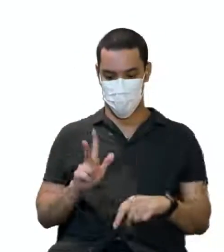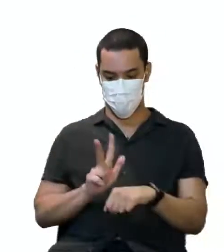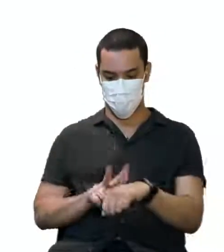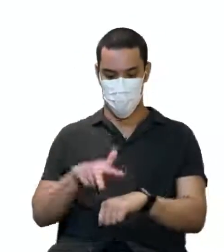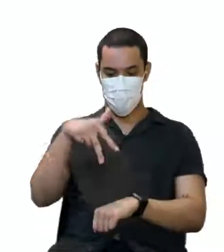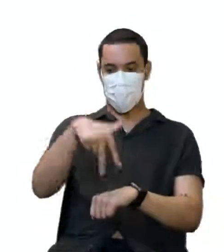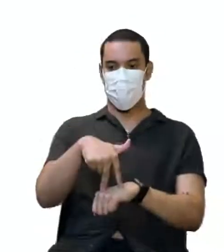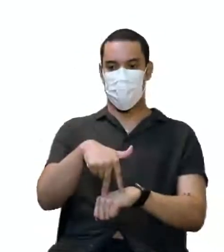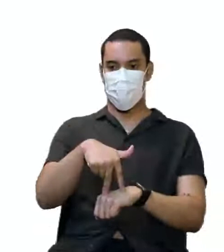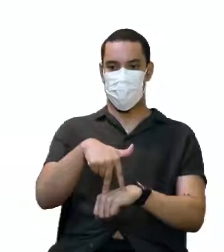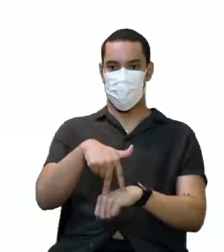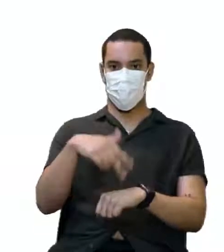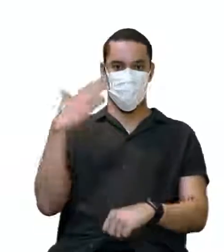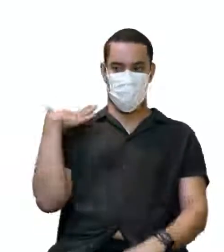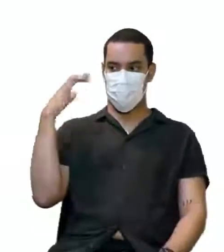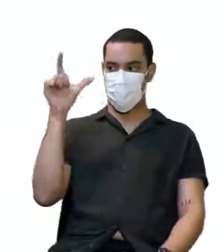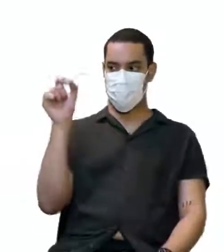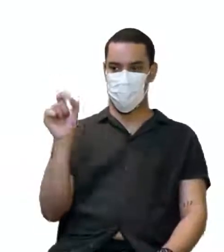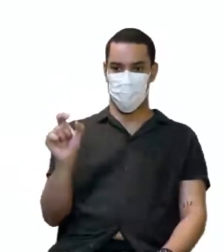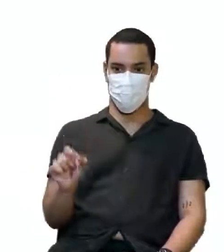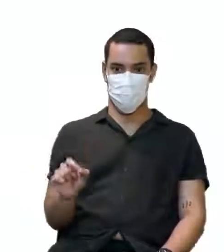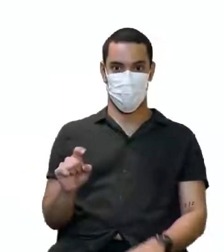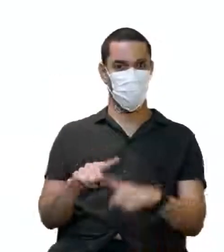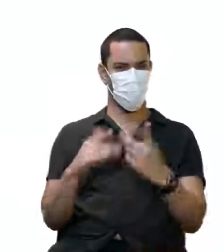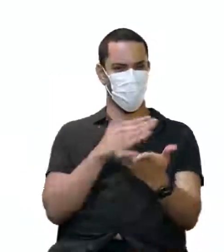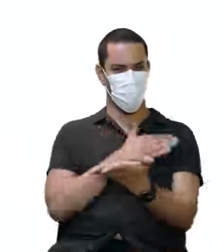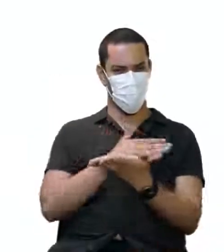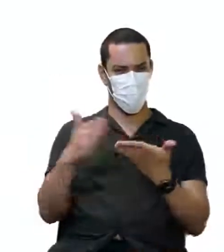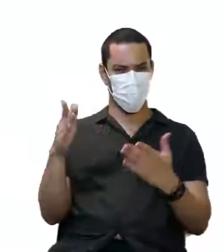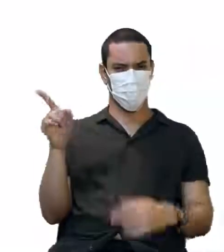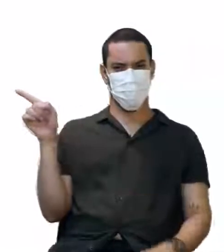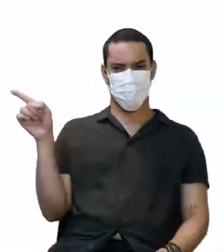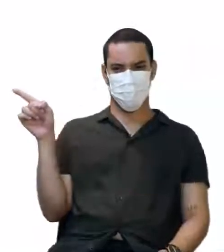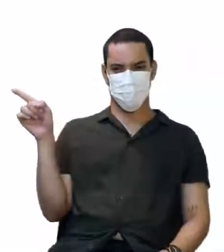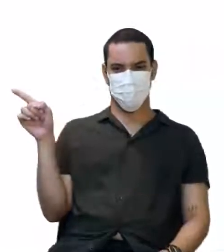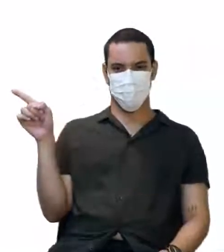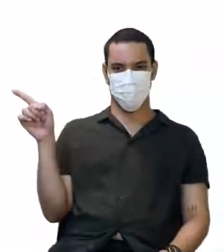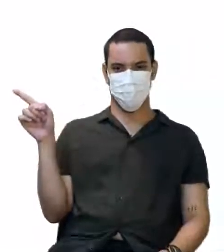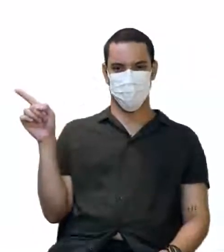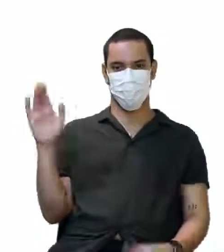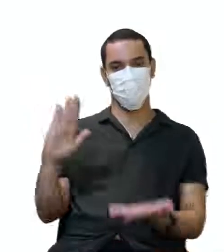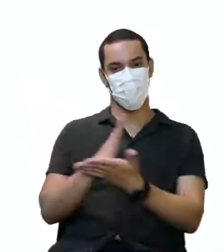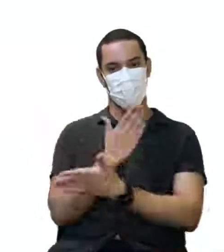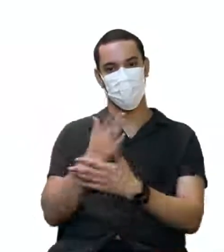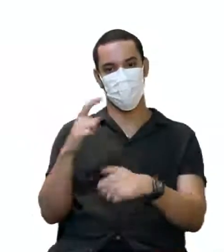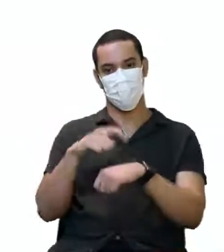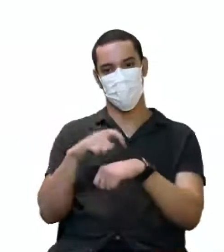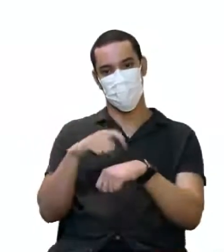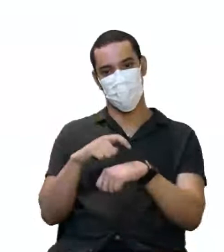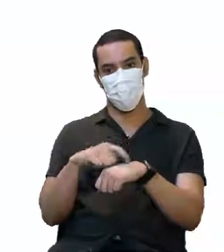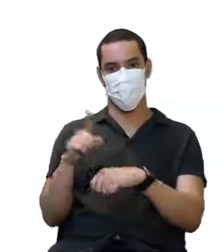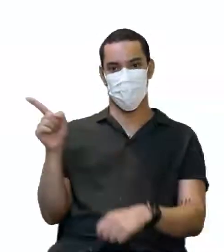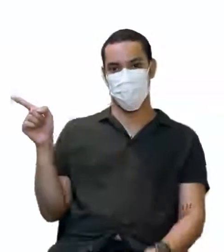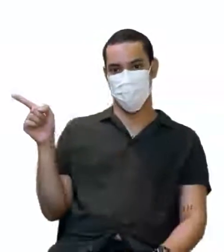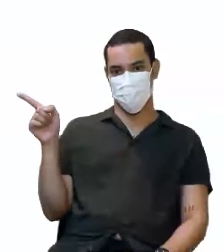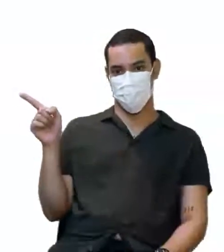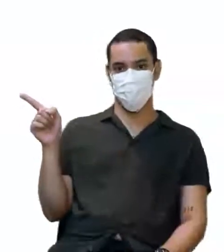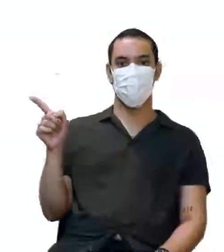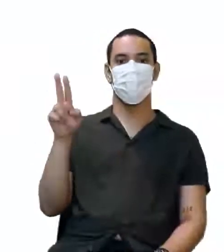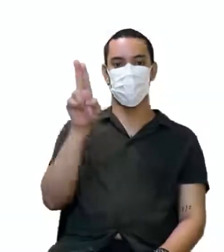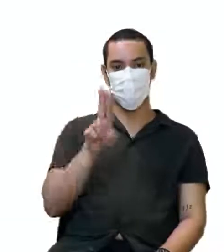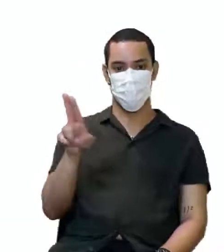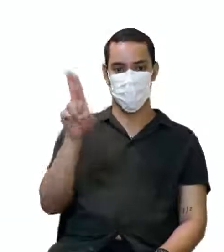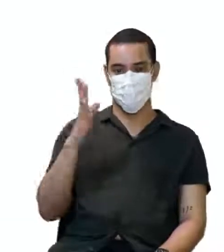ereta. Mas, no início, eles tinham, né, essa dificuldade. Com alguns momentos, eles andavam apoiando